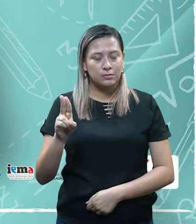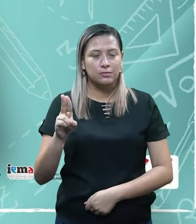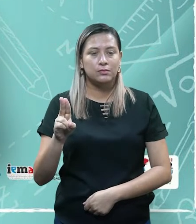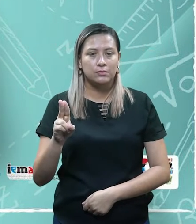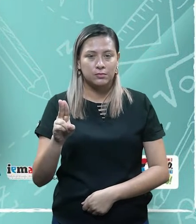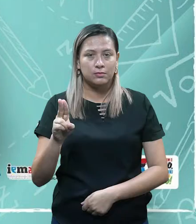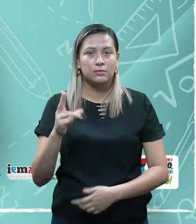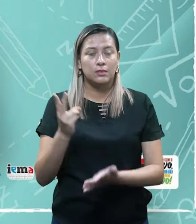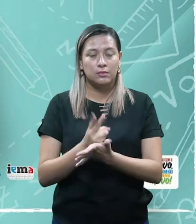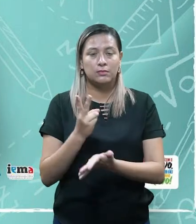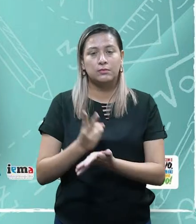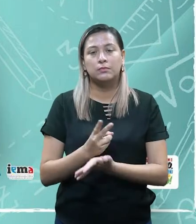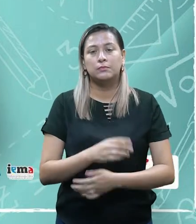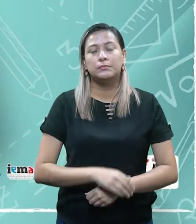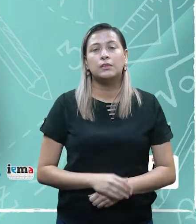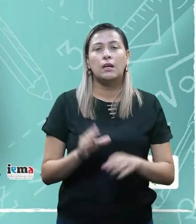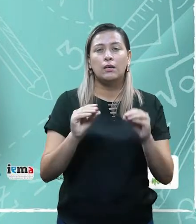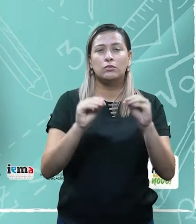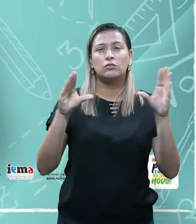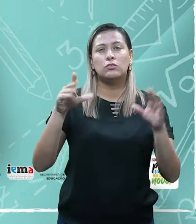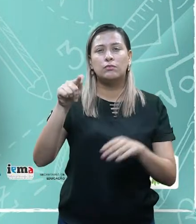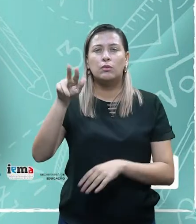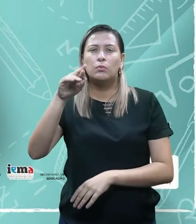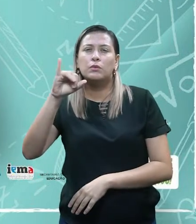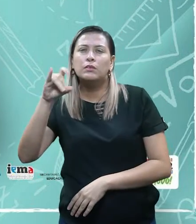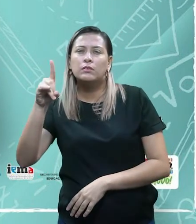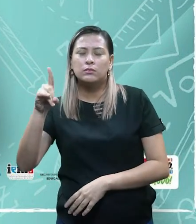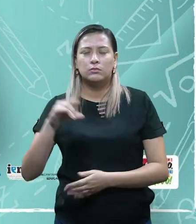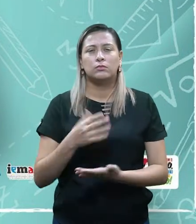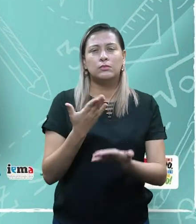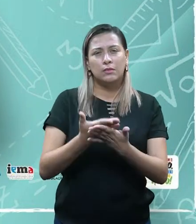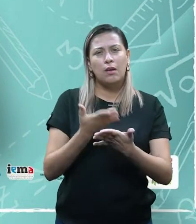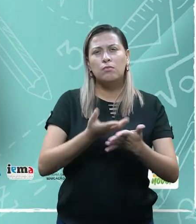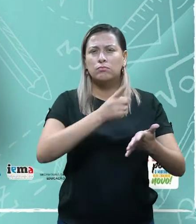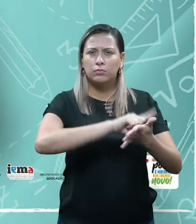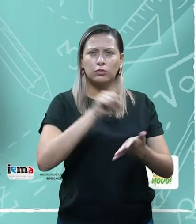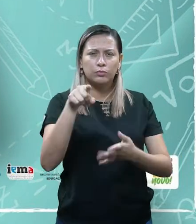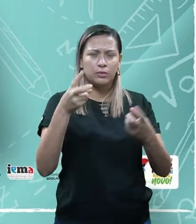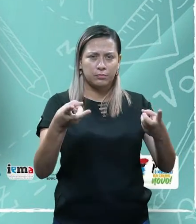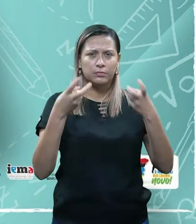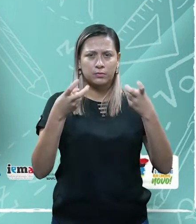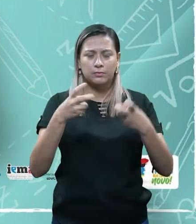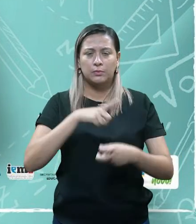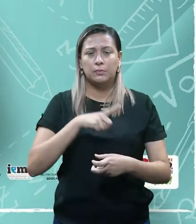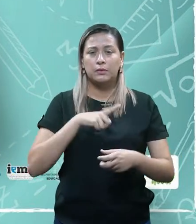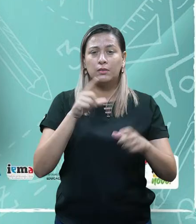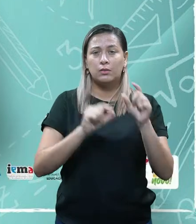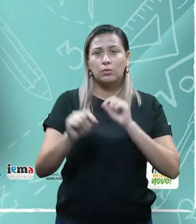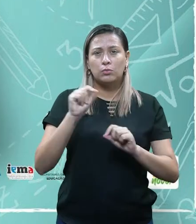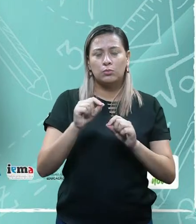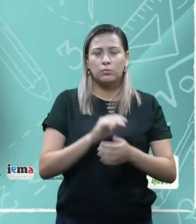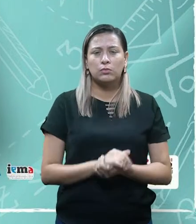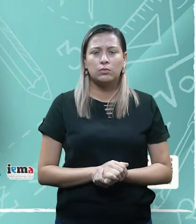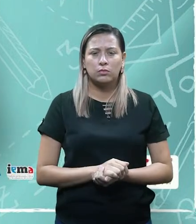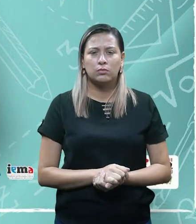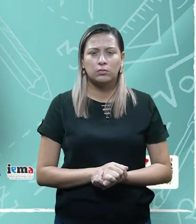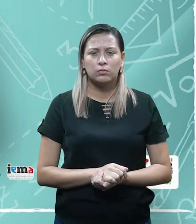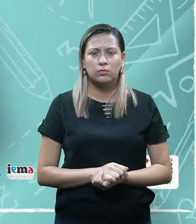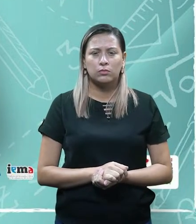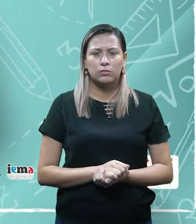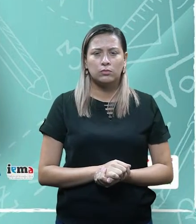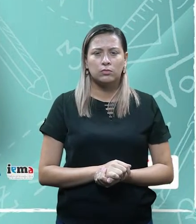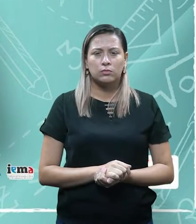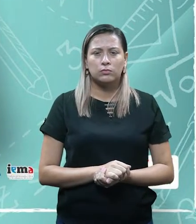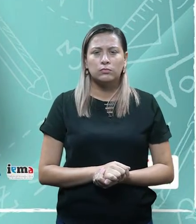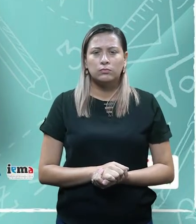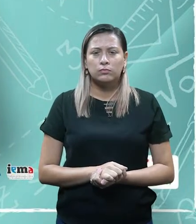isso? Lá, vocês perceberam na aula anterior que tinham tipo uns quadradinhos, né, na tua